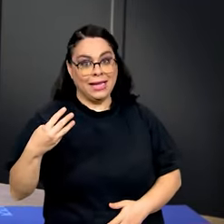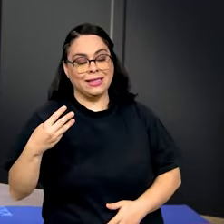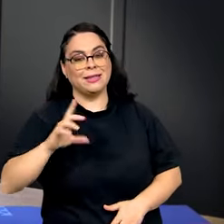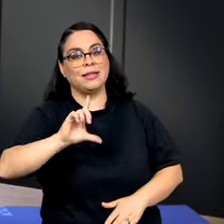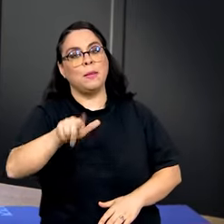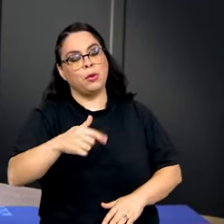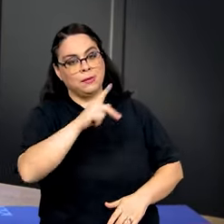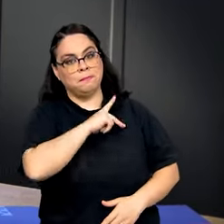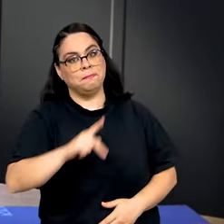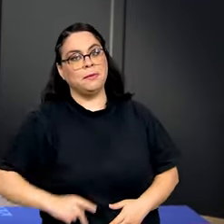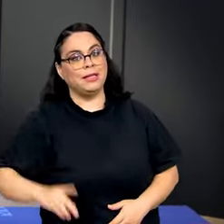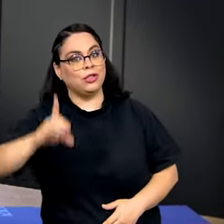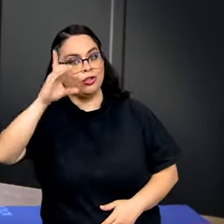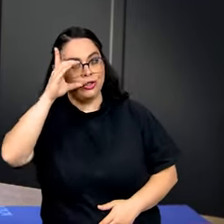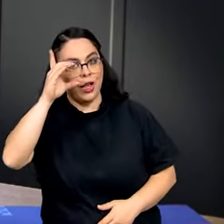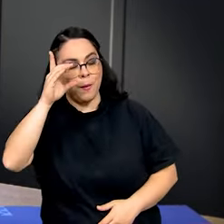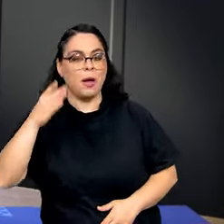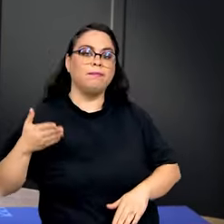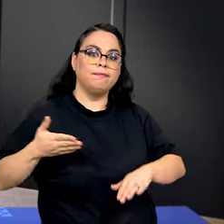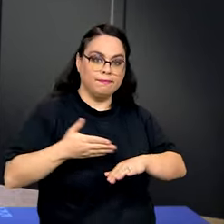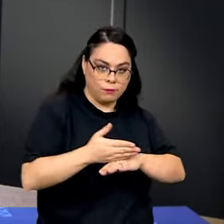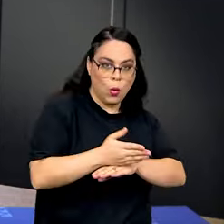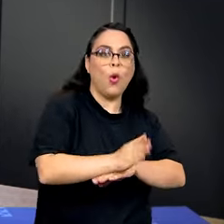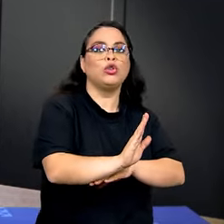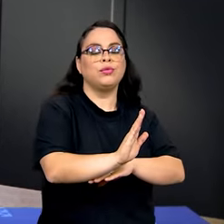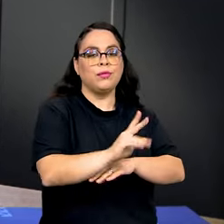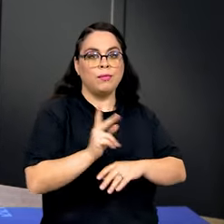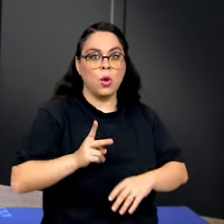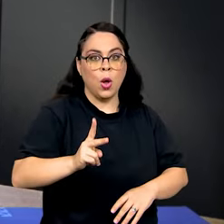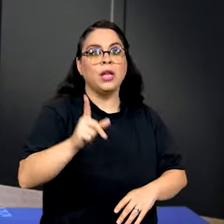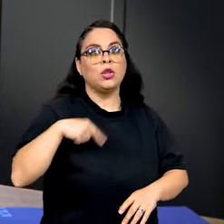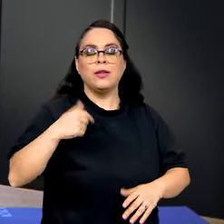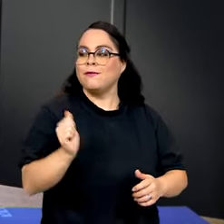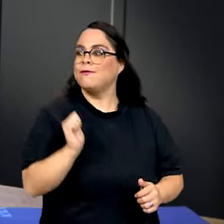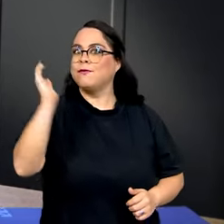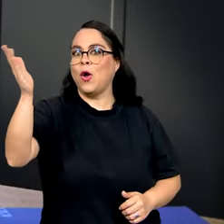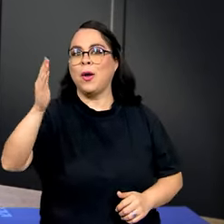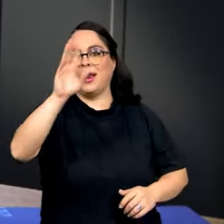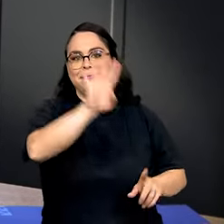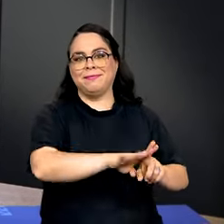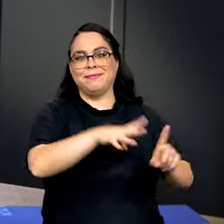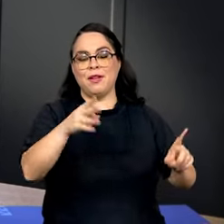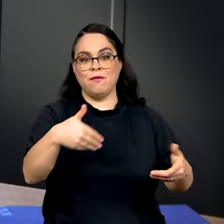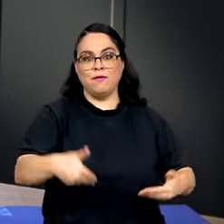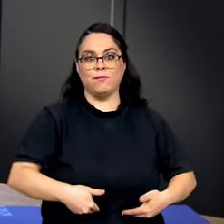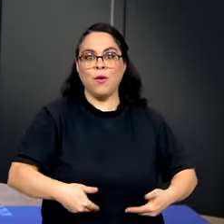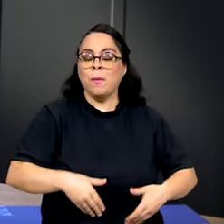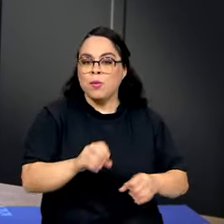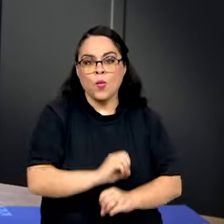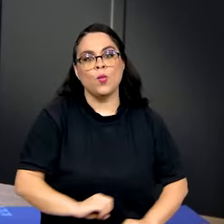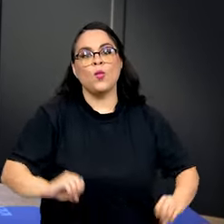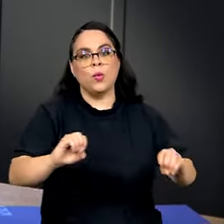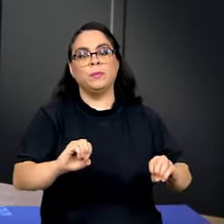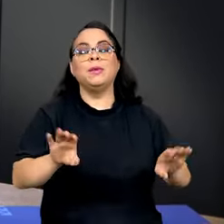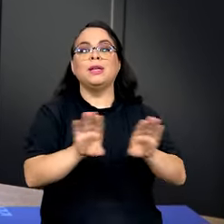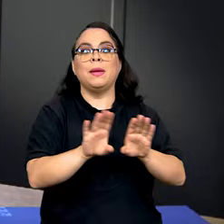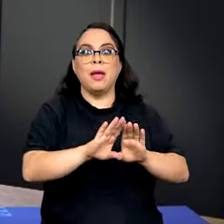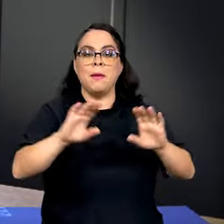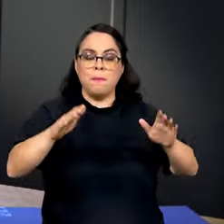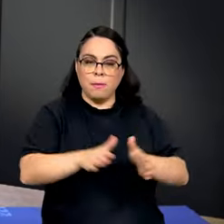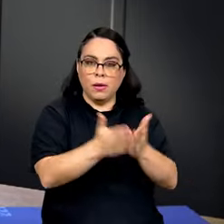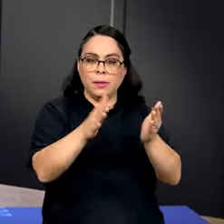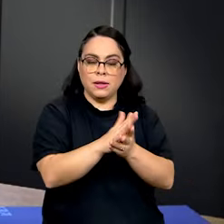presidenta Dilma prosseguiu e chegamos fora do mapa da fome também com redução da extrema